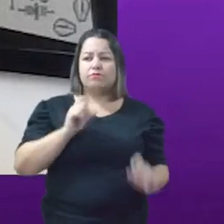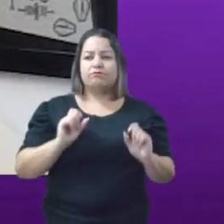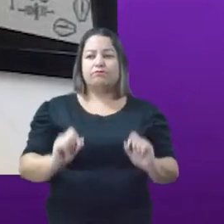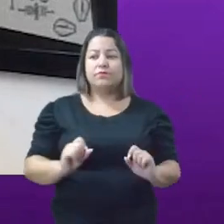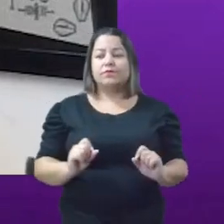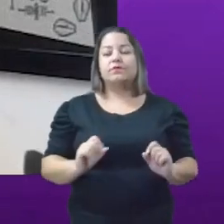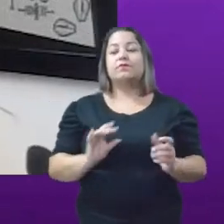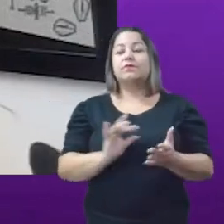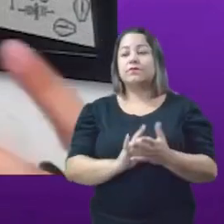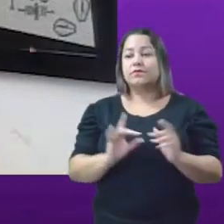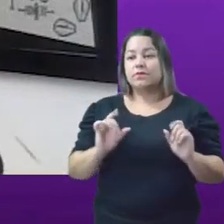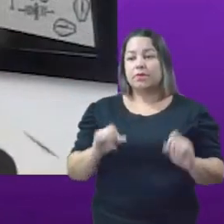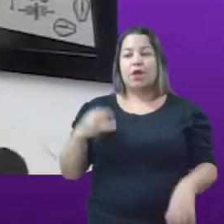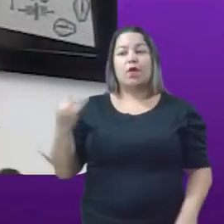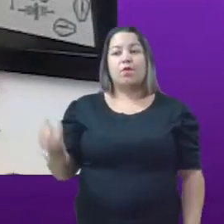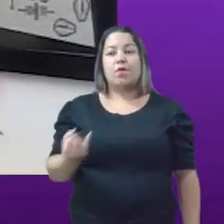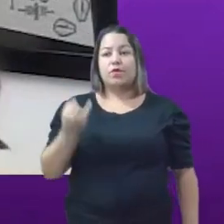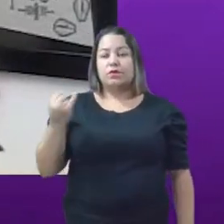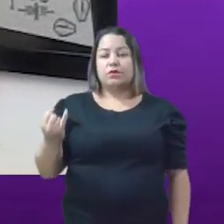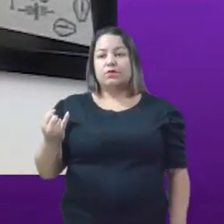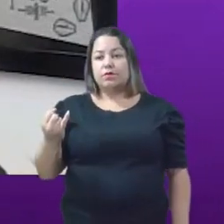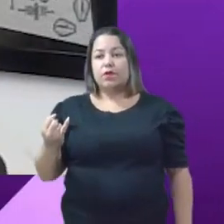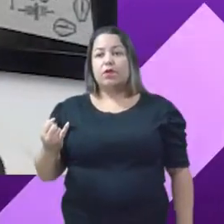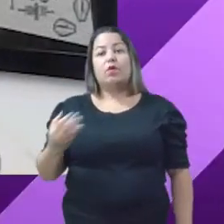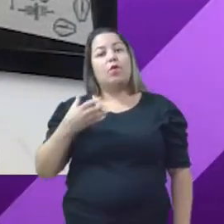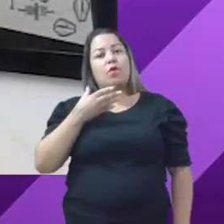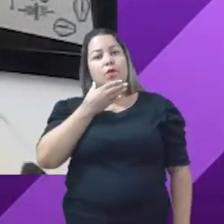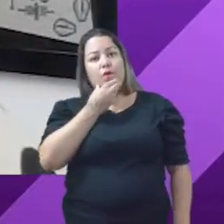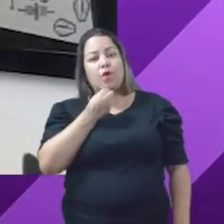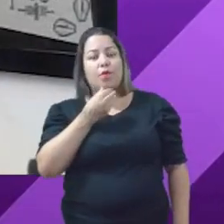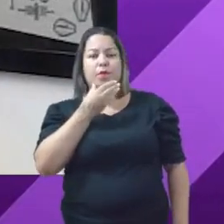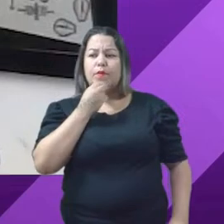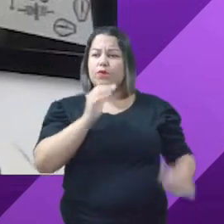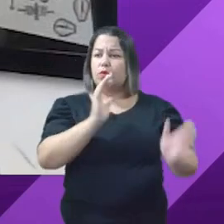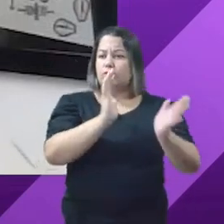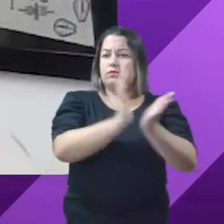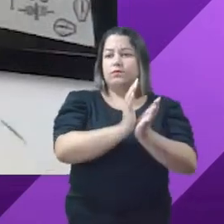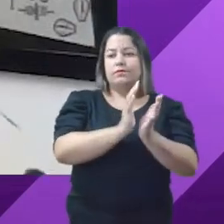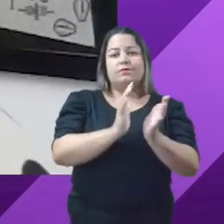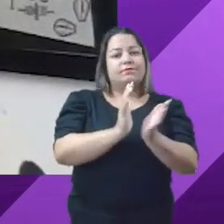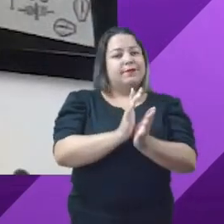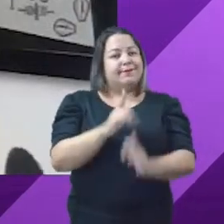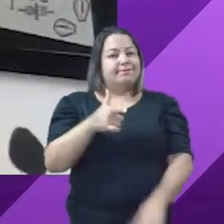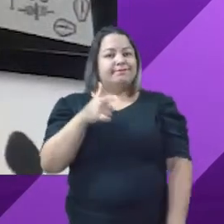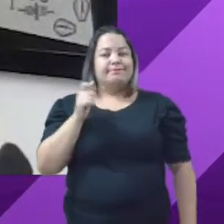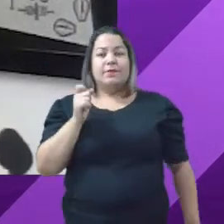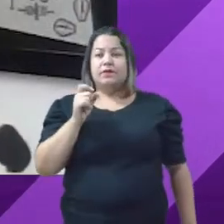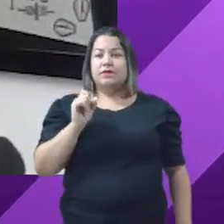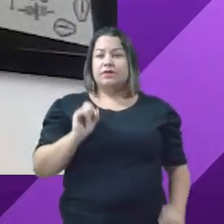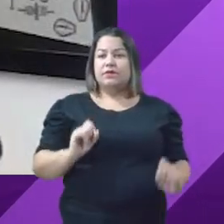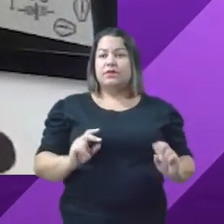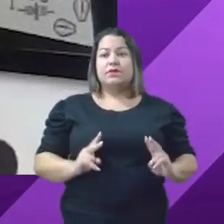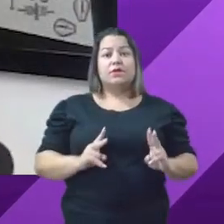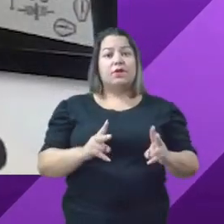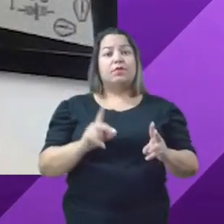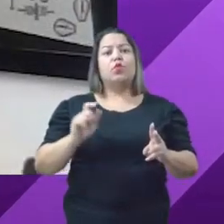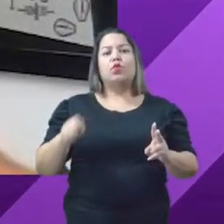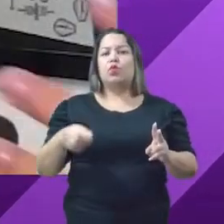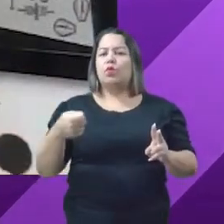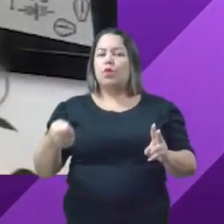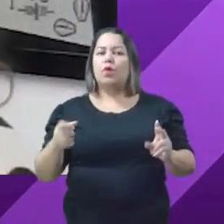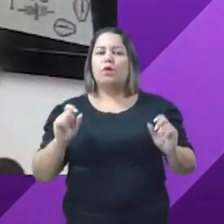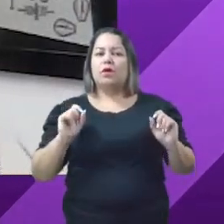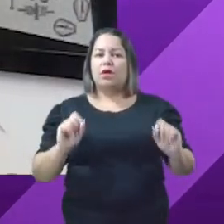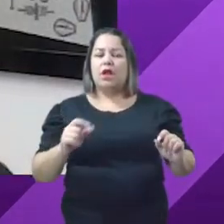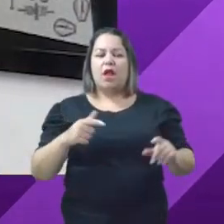via, de fato, a importância dele enquanto homem nesse grupo, né? As armas. A arma é sempre um símbolo fálico, é